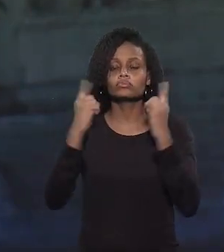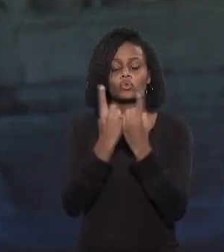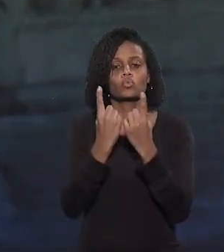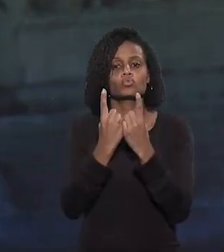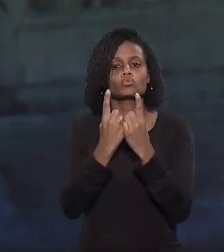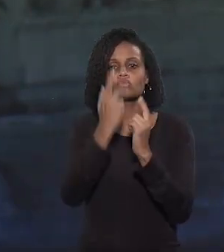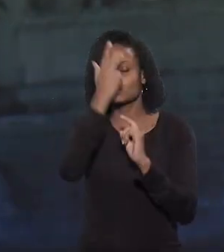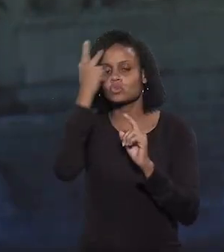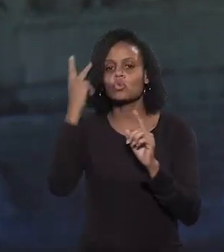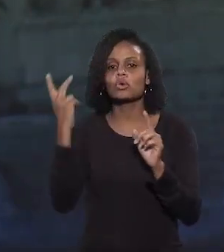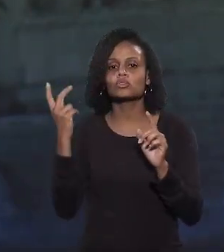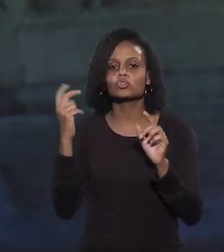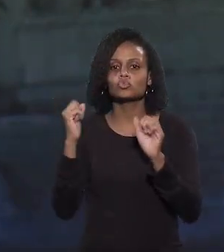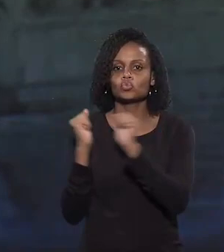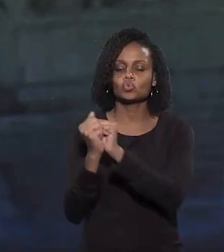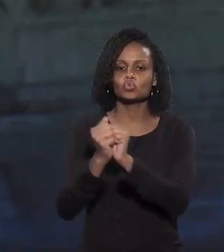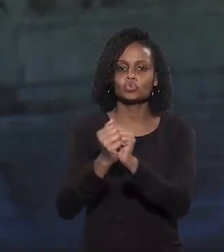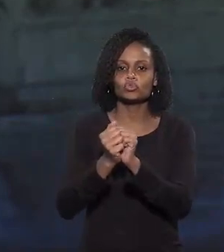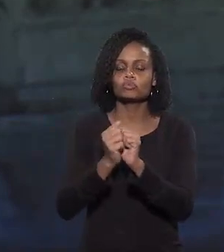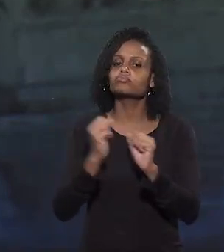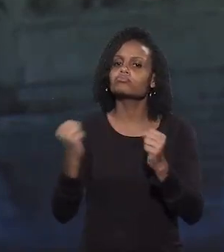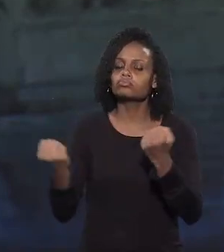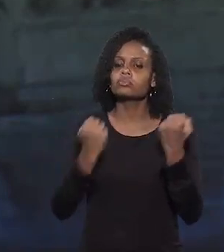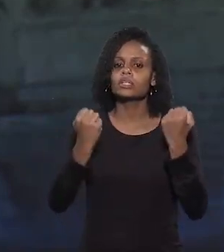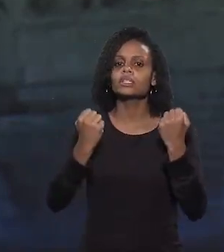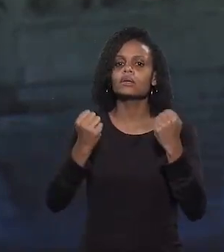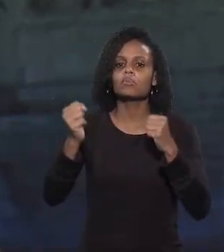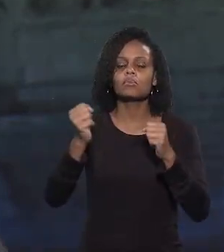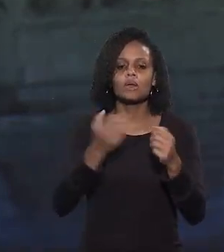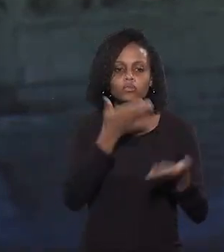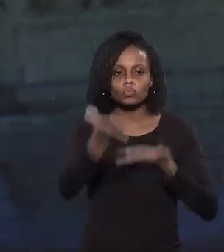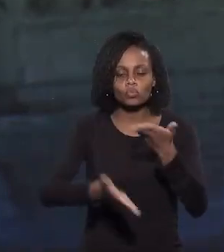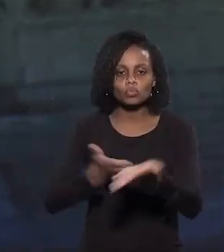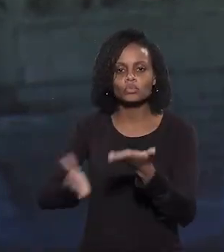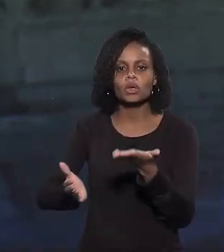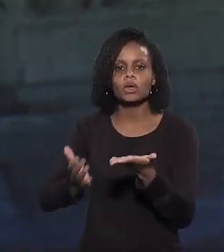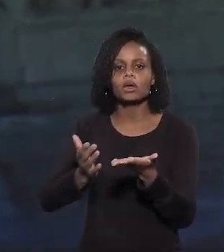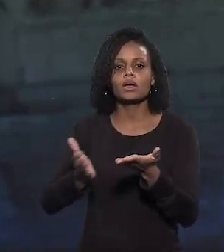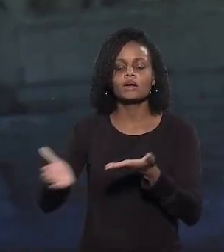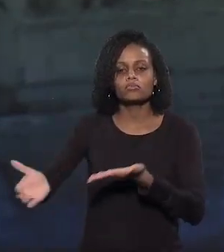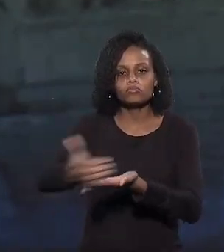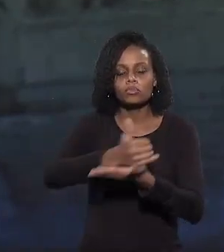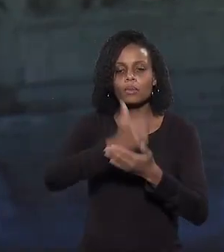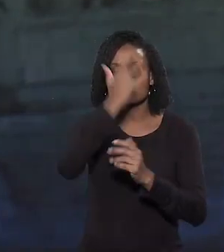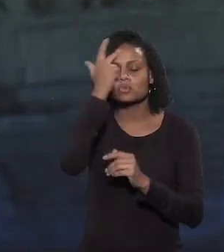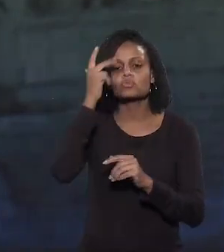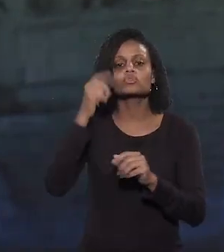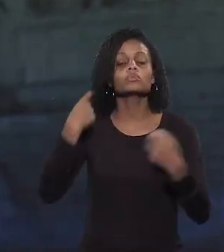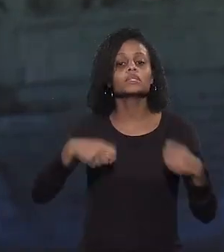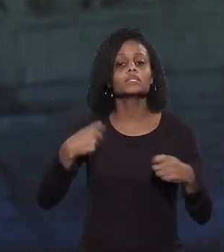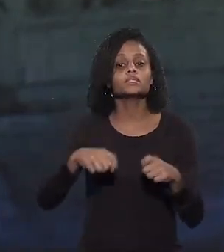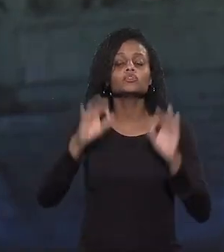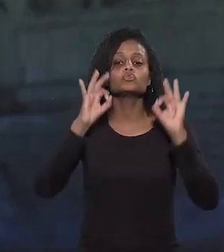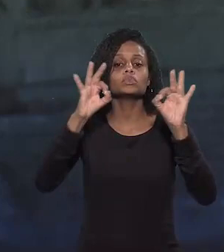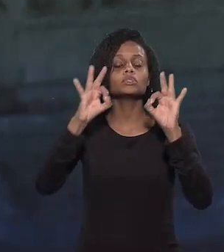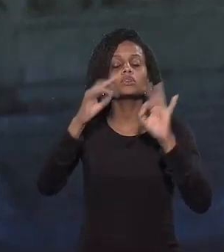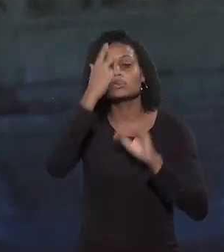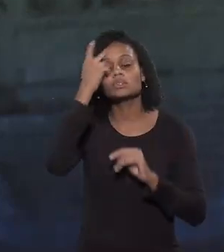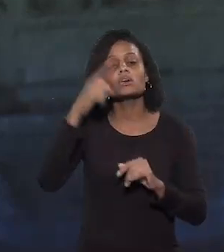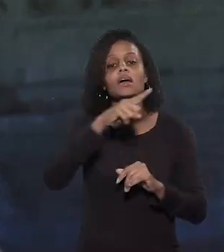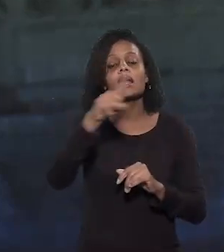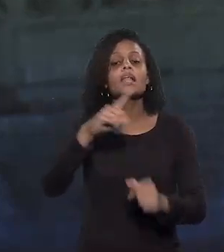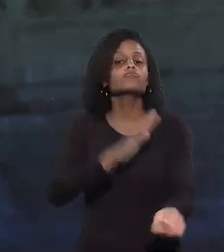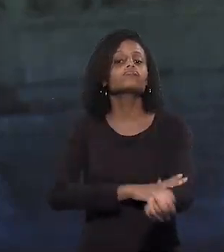de pessoas interessadas e empoderadas para cuidar e acolher pessoas que precisam, especialmente que hoje